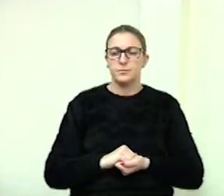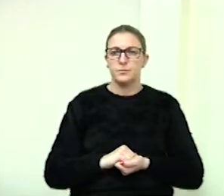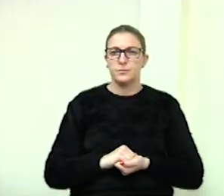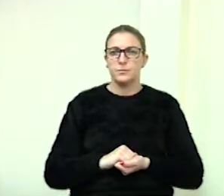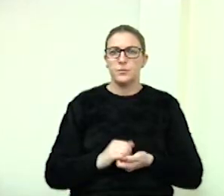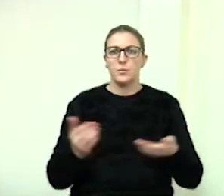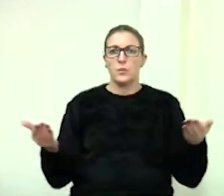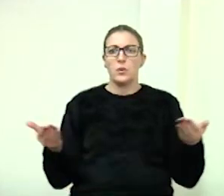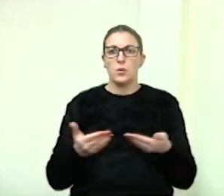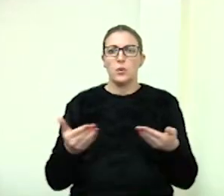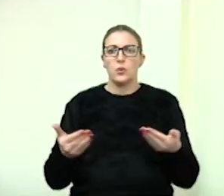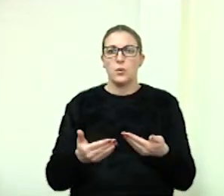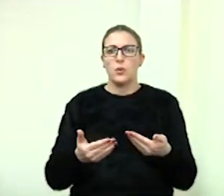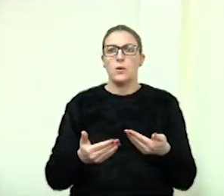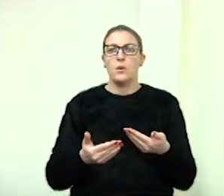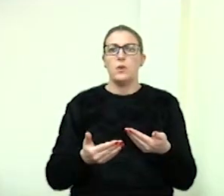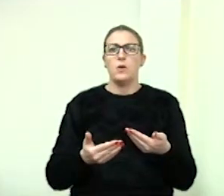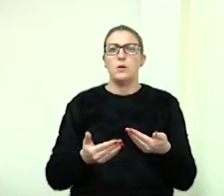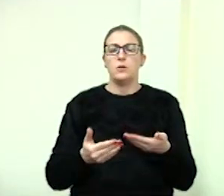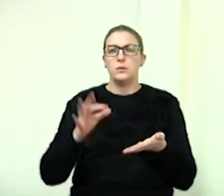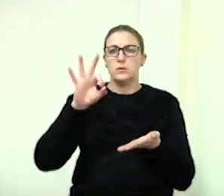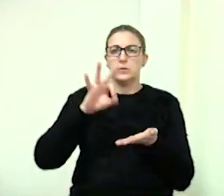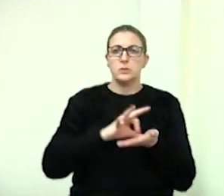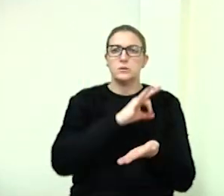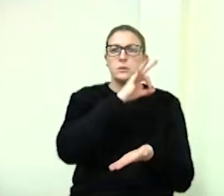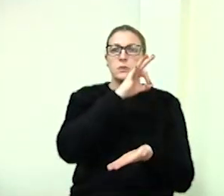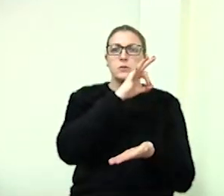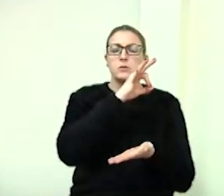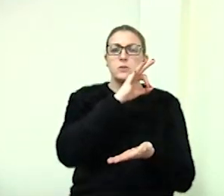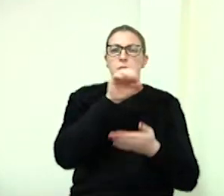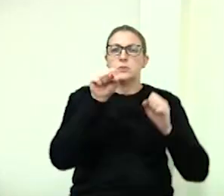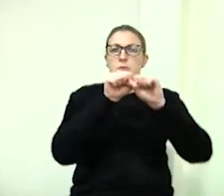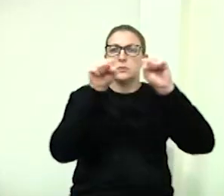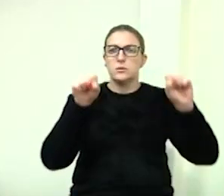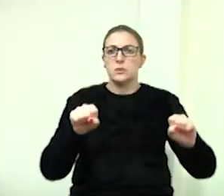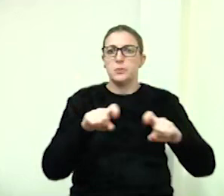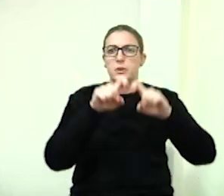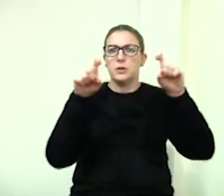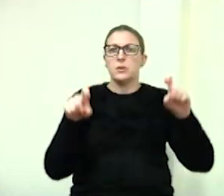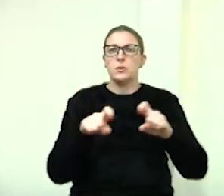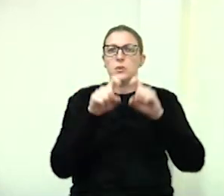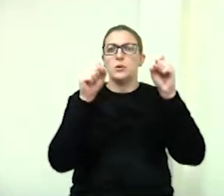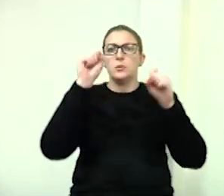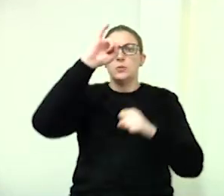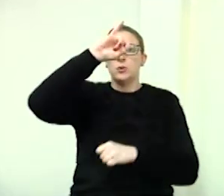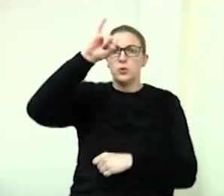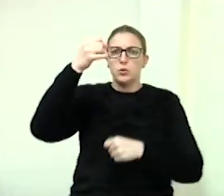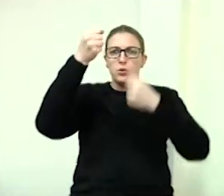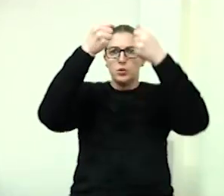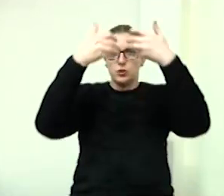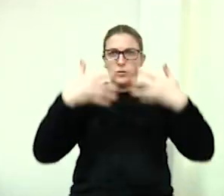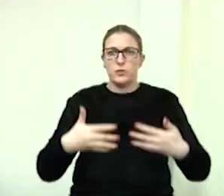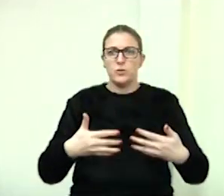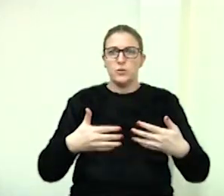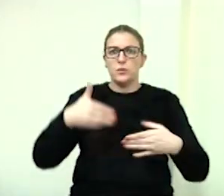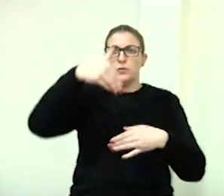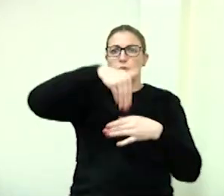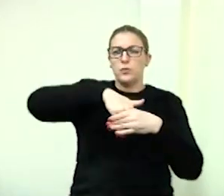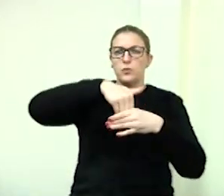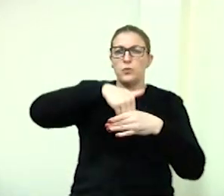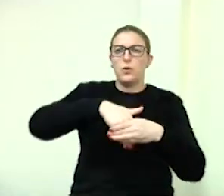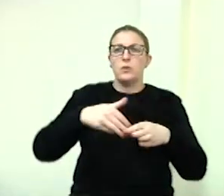Então, passamos agora ao período de inscrição no sistema eletrônico para a justificativa de voto da moção e do requerimento.